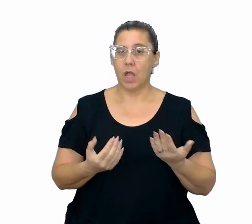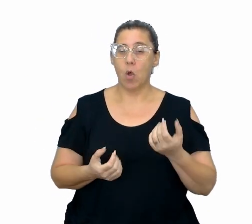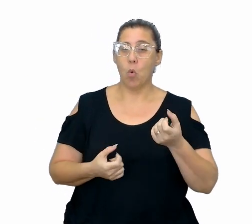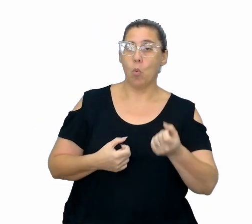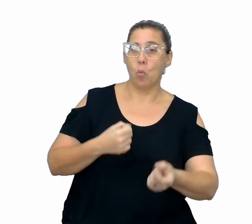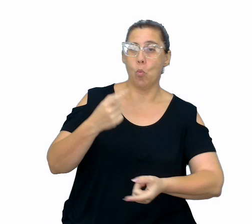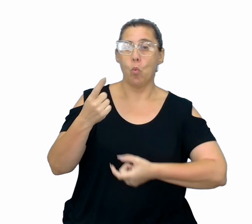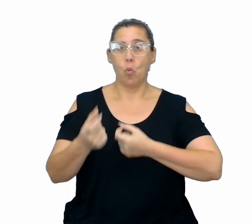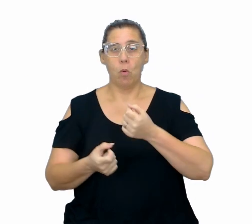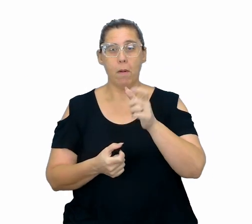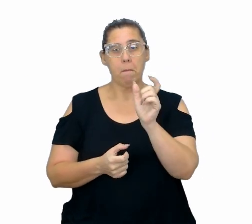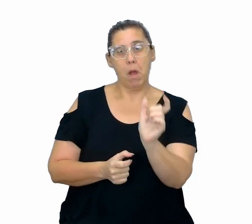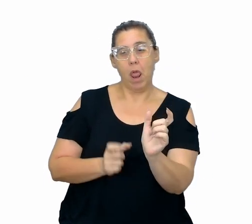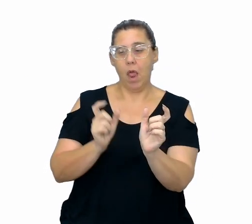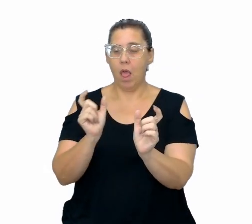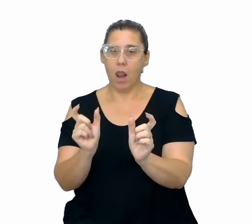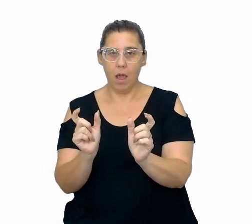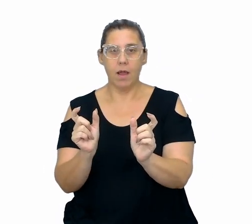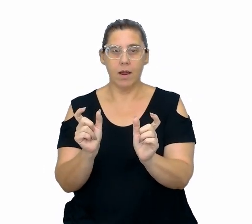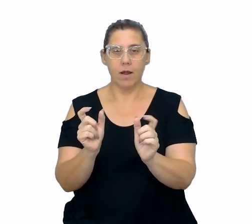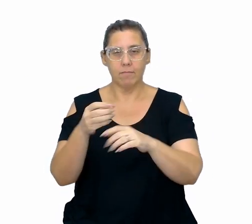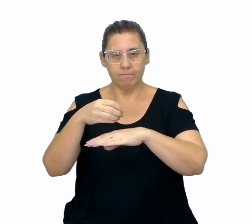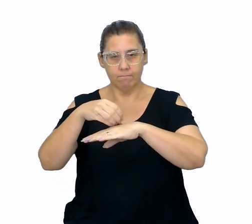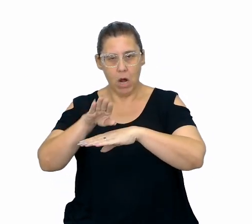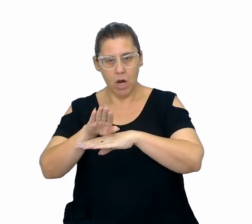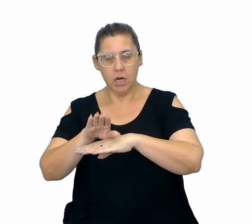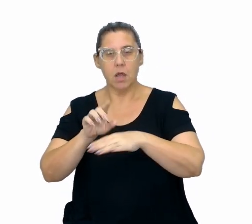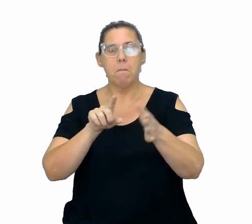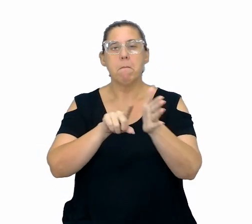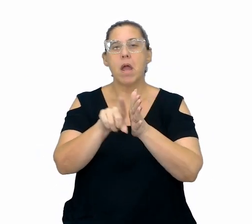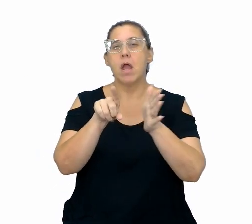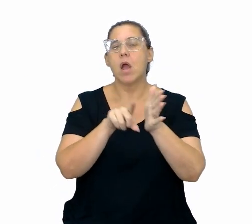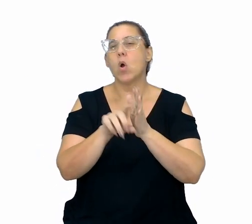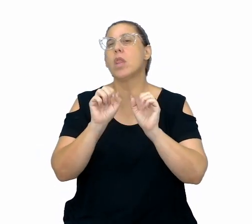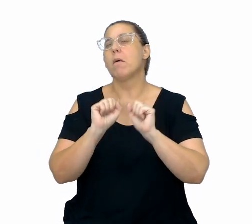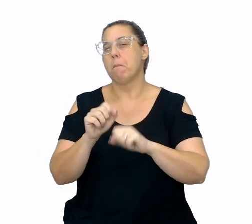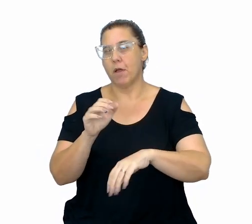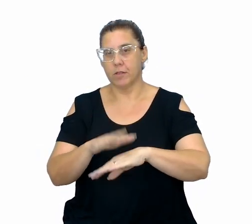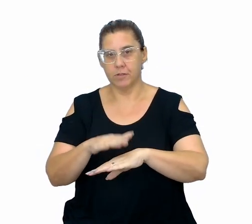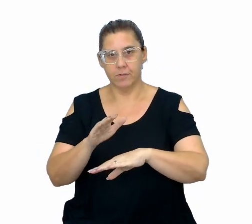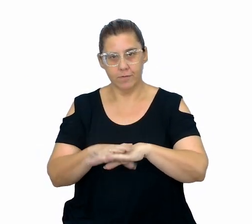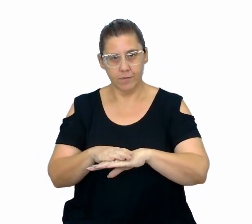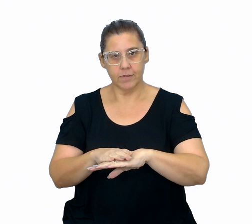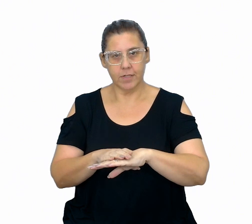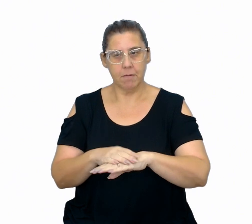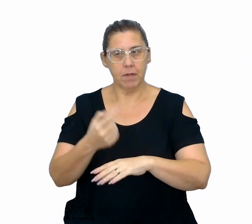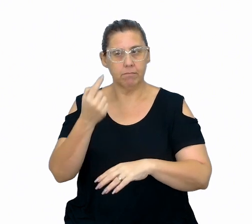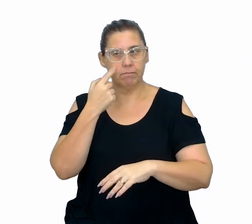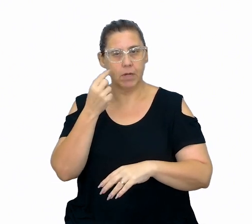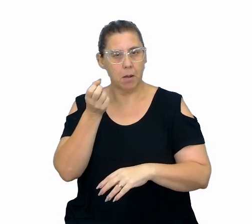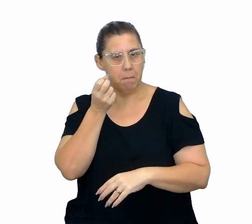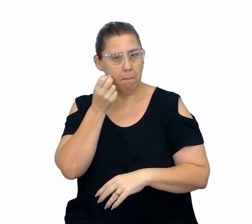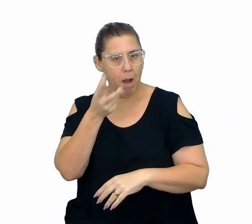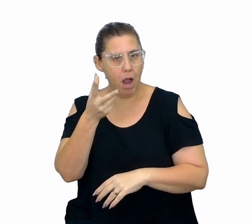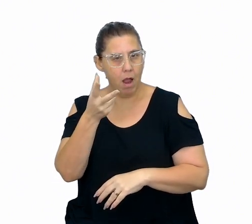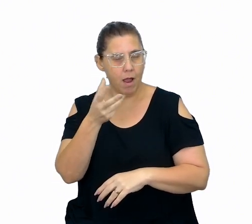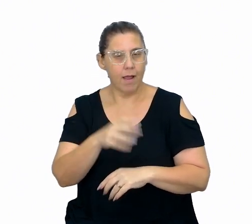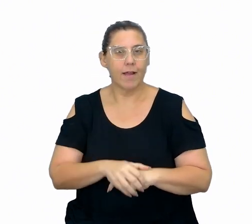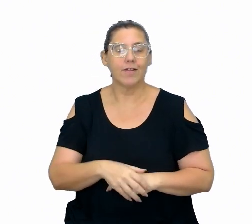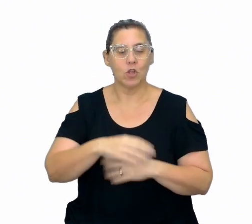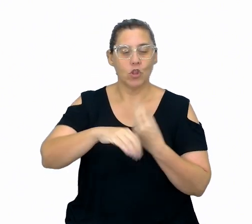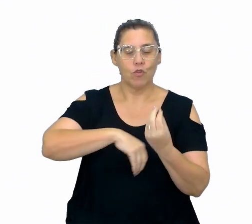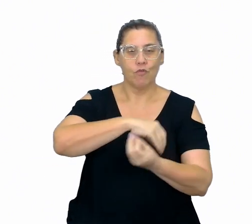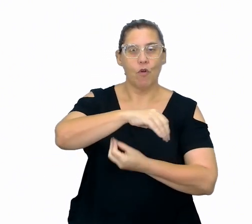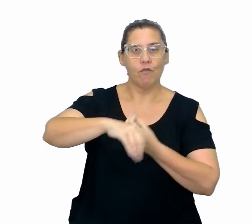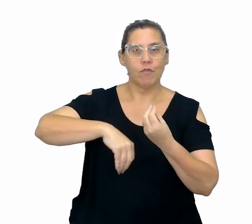algumas pistas, né? Algumas perguntas que você pode fazer para mobilizar aí todo esse